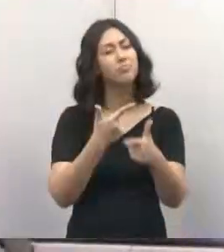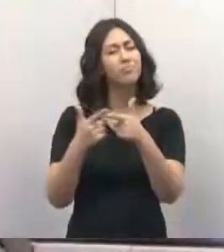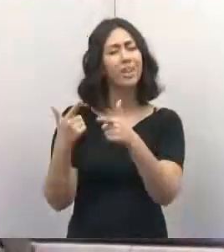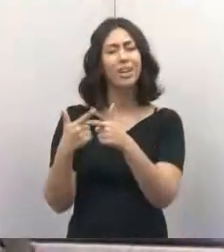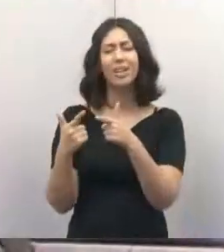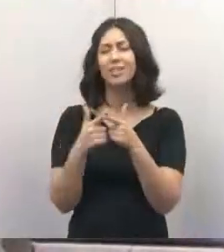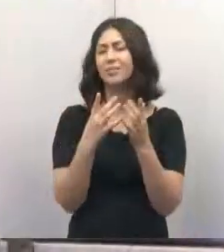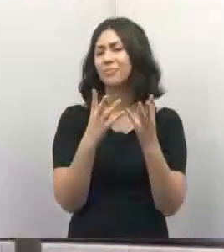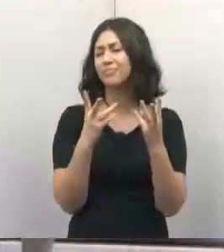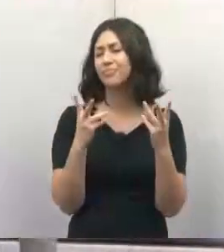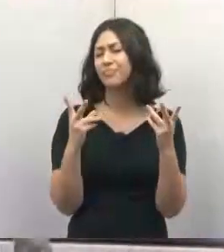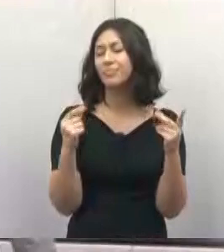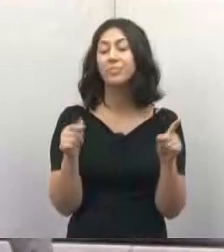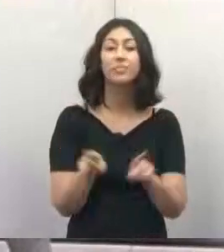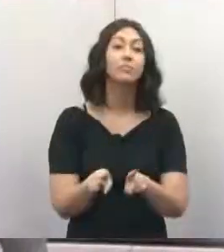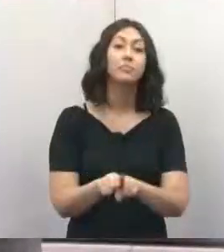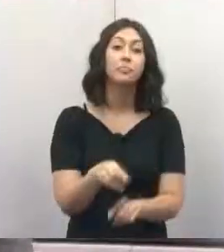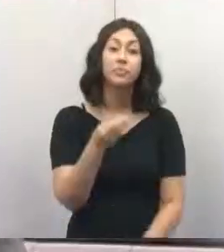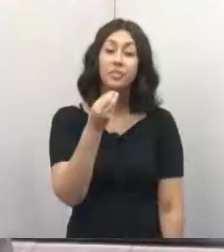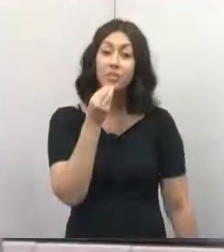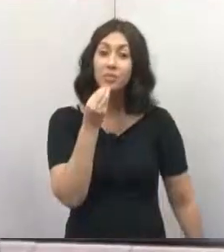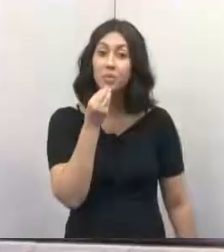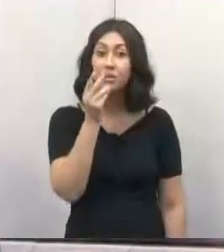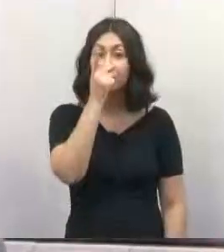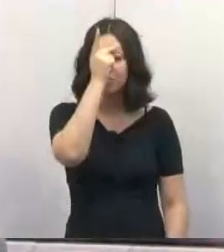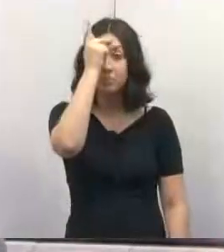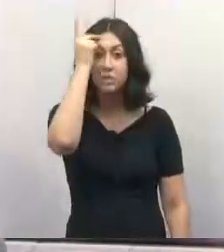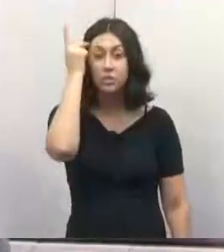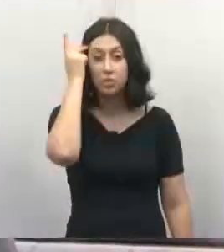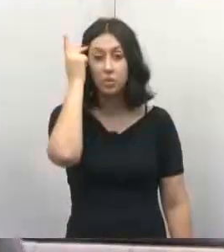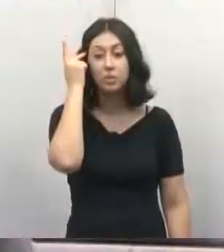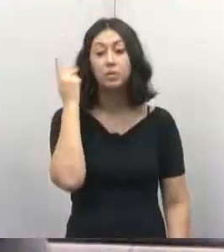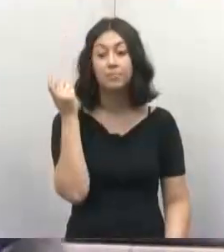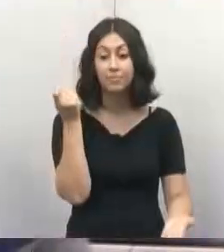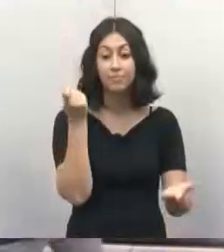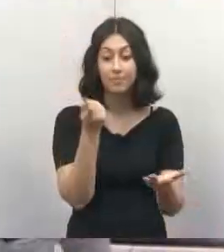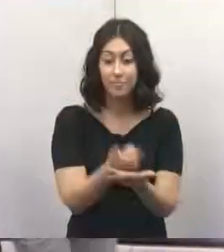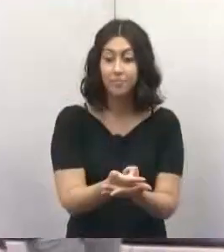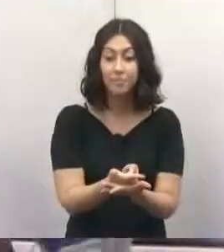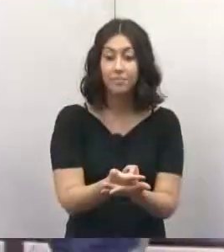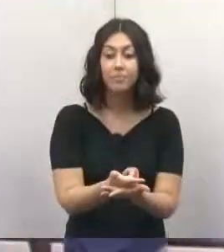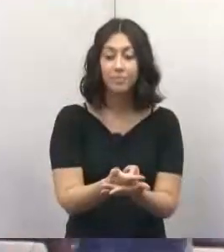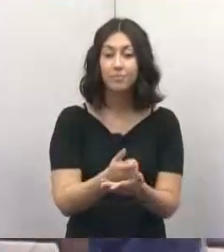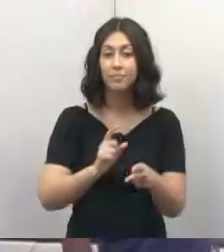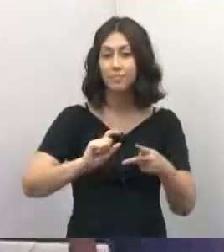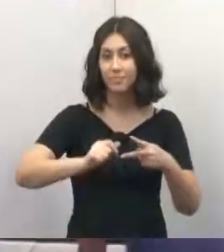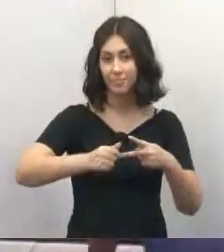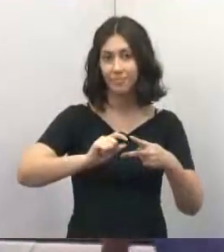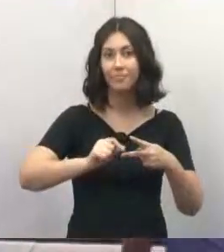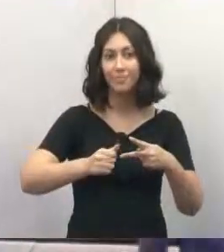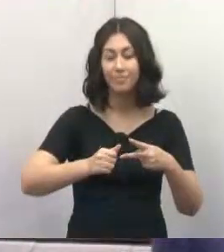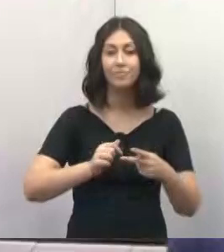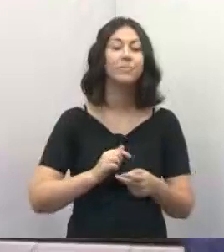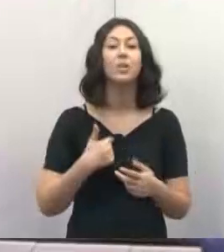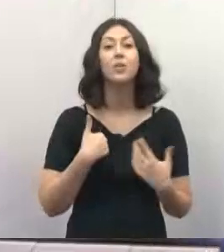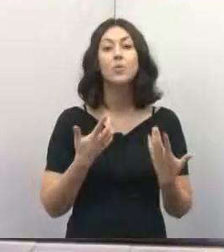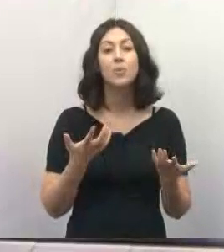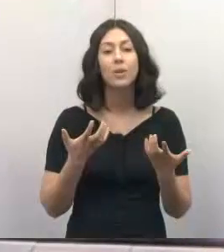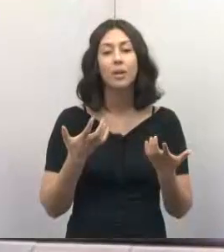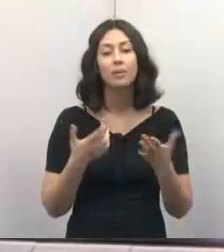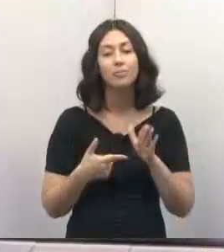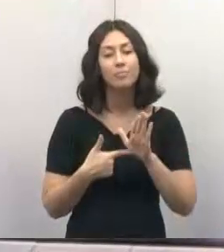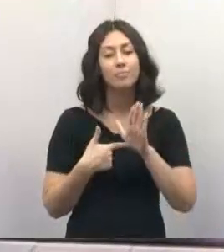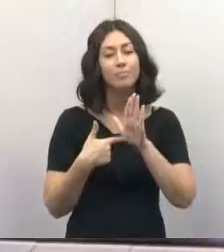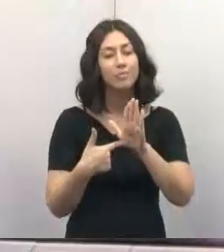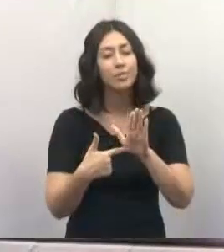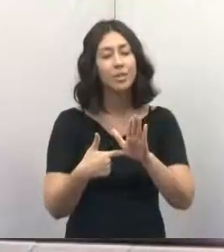serviço público e dar a oportunidade das pessoas fazerem o pagamento via Pix, não é? Então eu quero